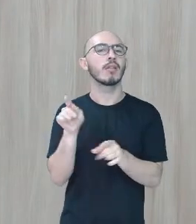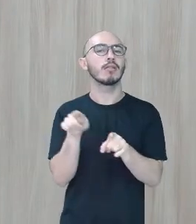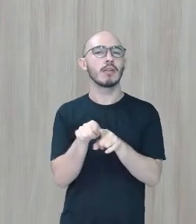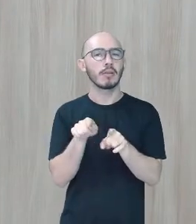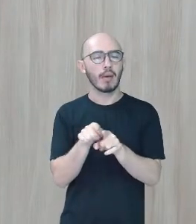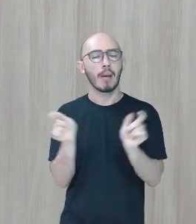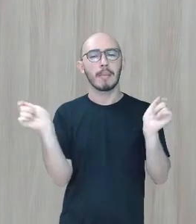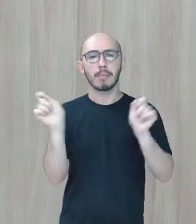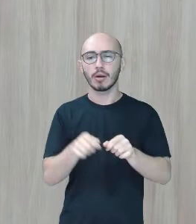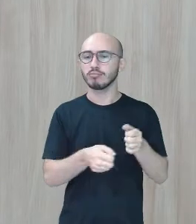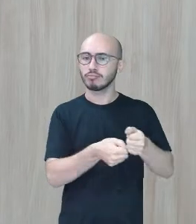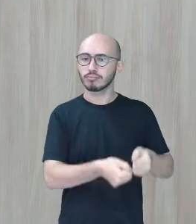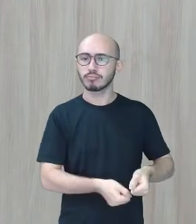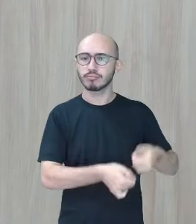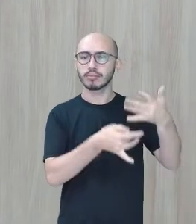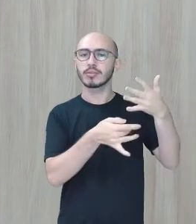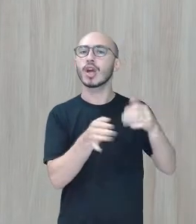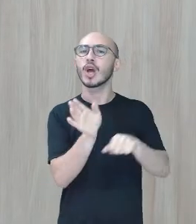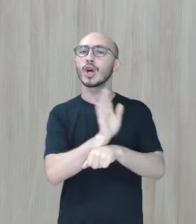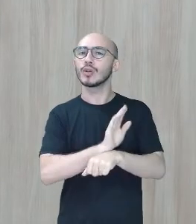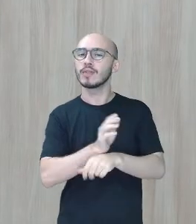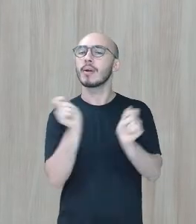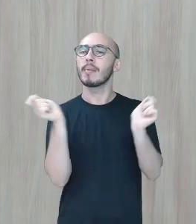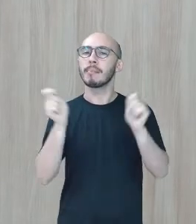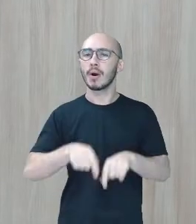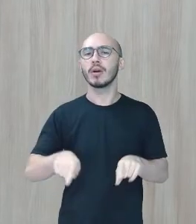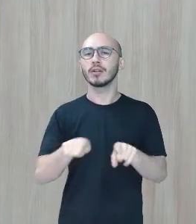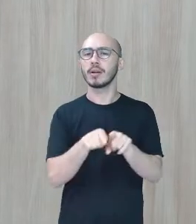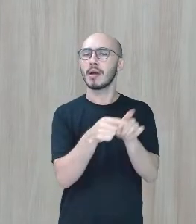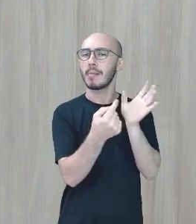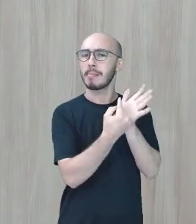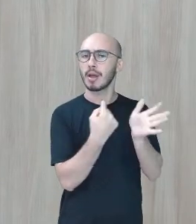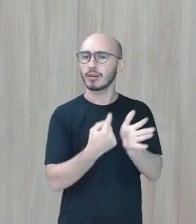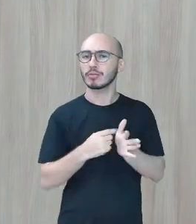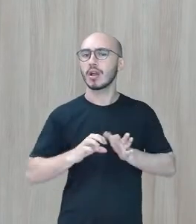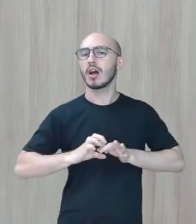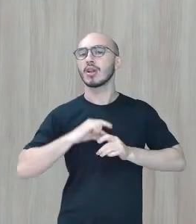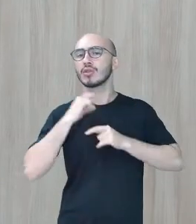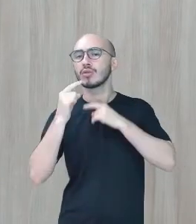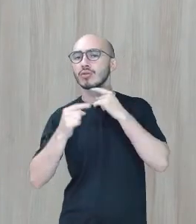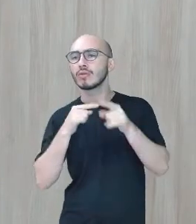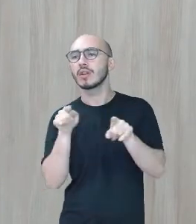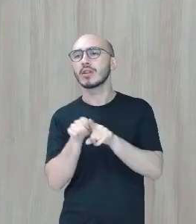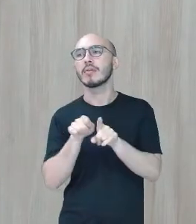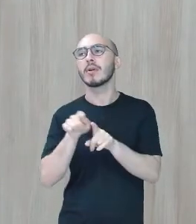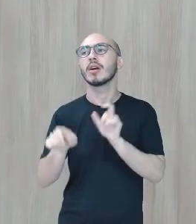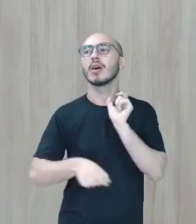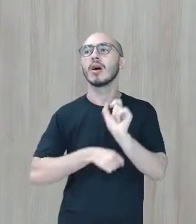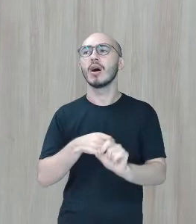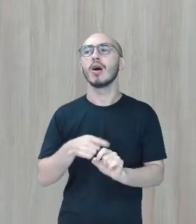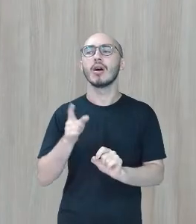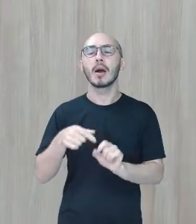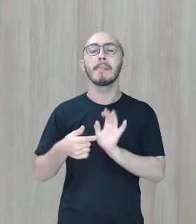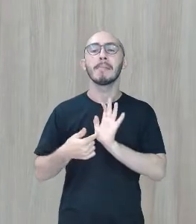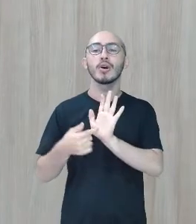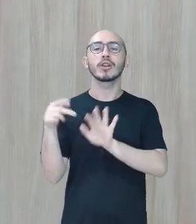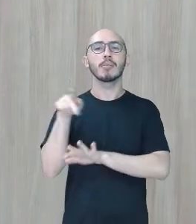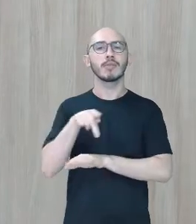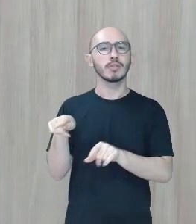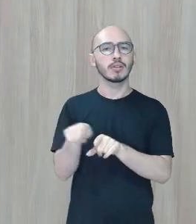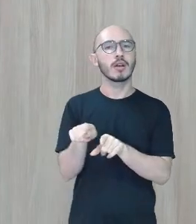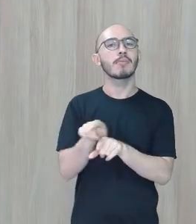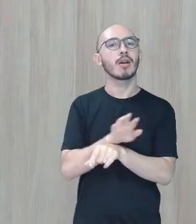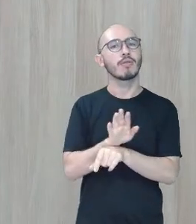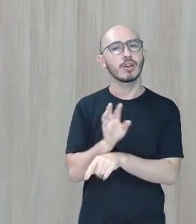você pode comentar também nos vídeos, mandar suas dúvidas e enviar também o nosso vídeo, mostrar para o seu professor, certo?